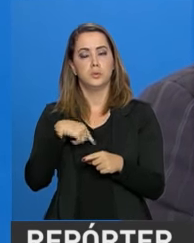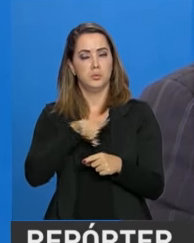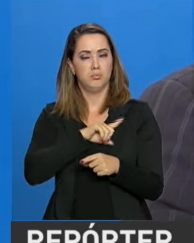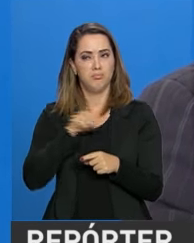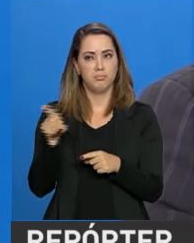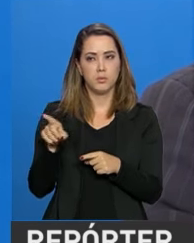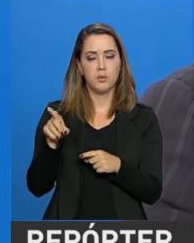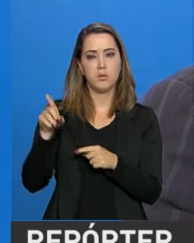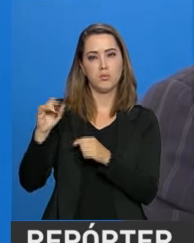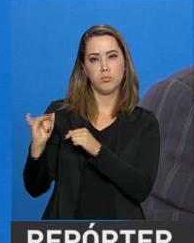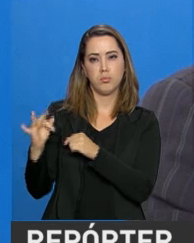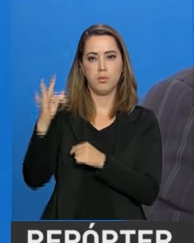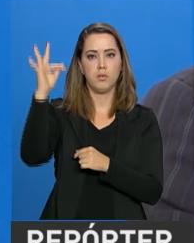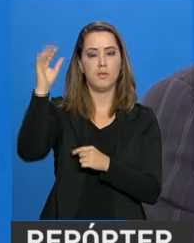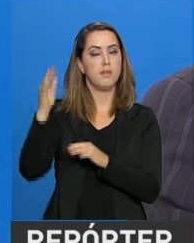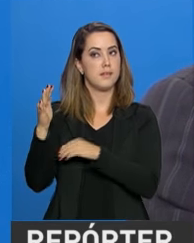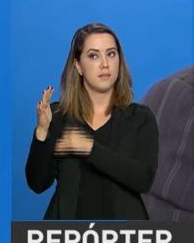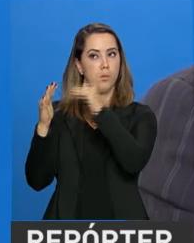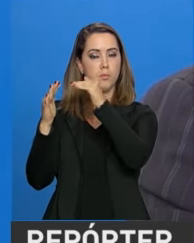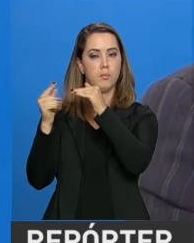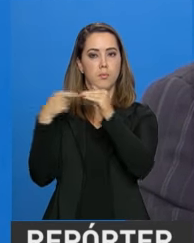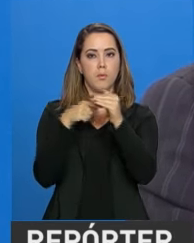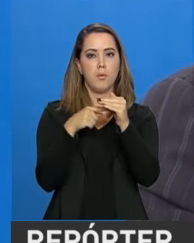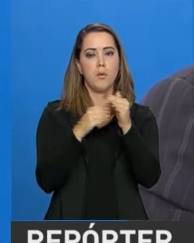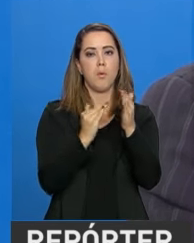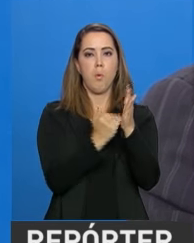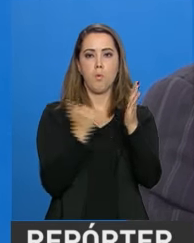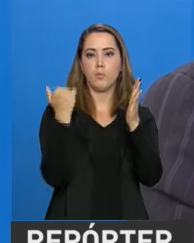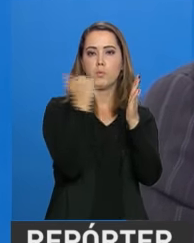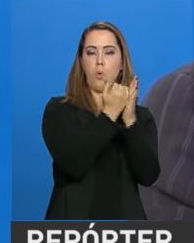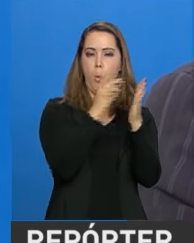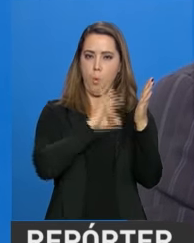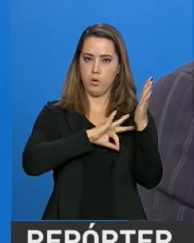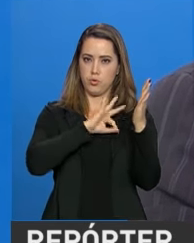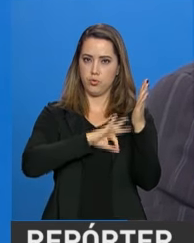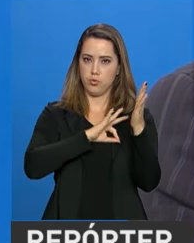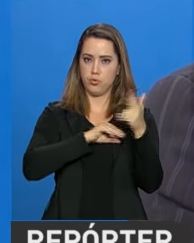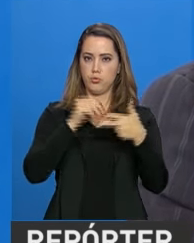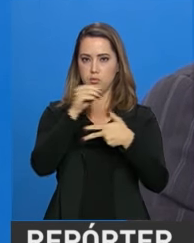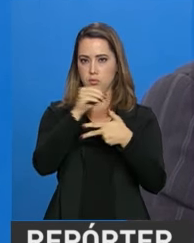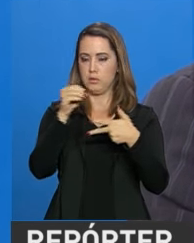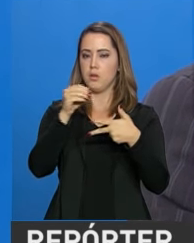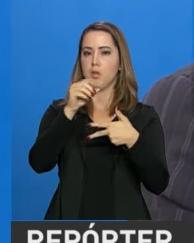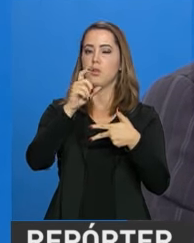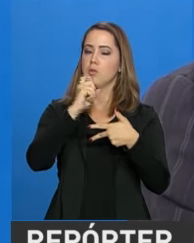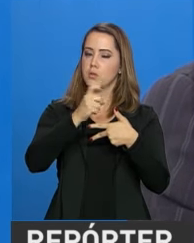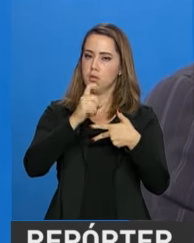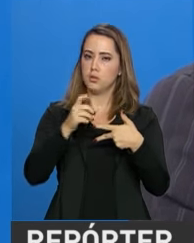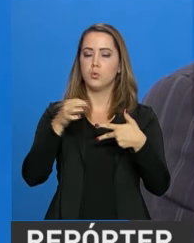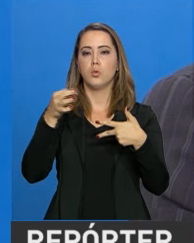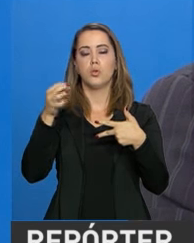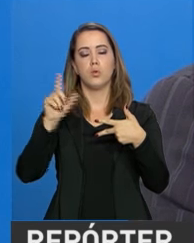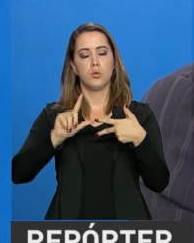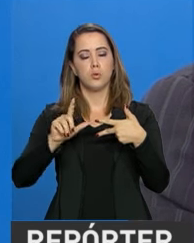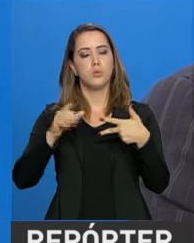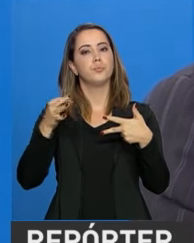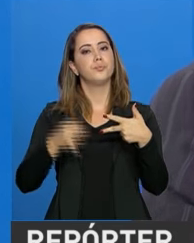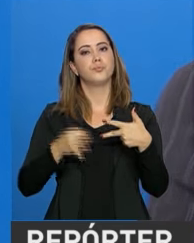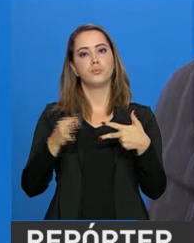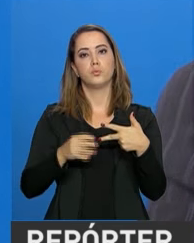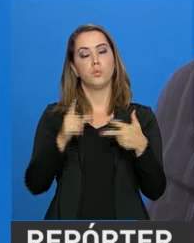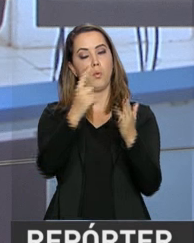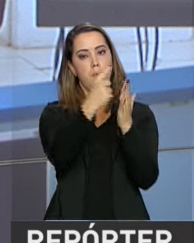pessoalmente e ele diz: "Não, vamos sim votar porque isto atende aos interesses da nação, nos ajuda no ajuste